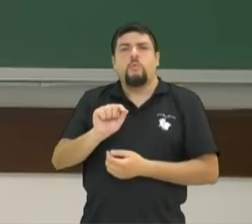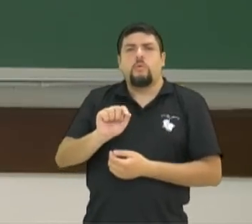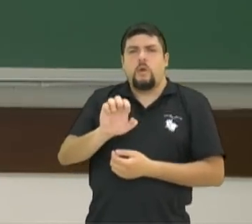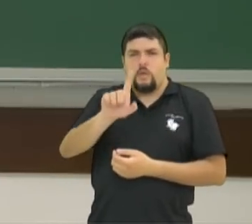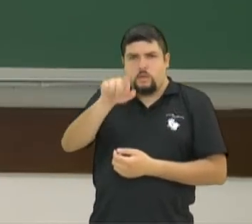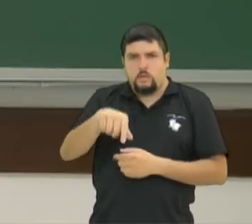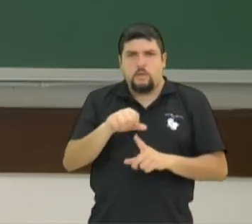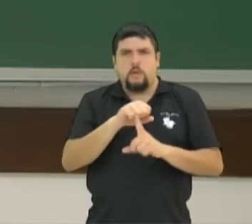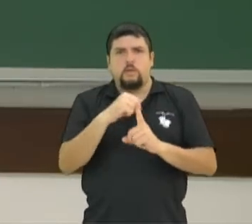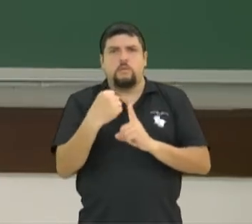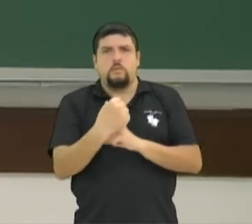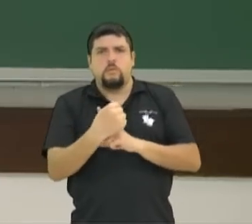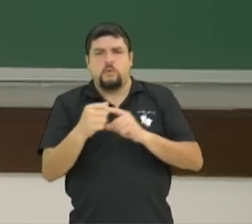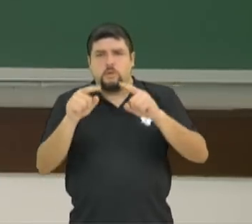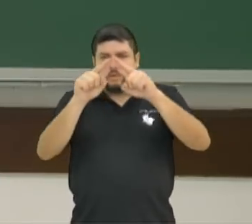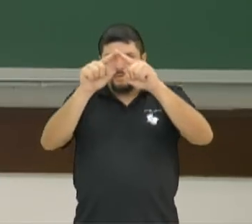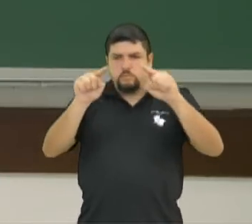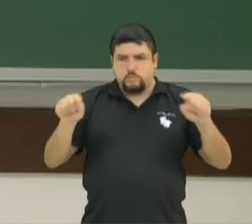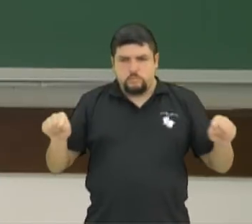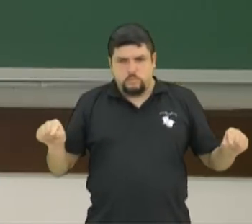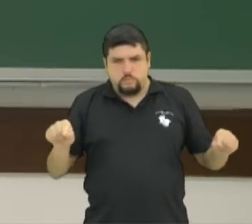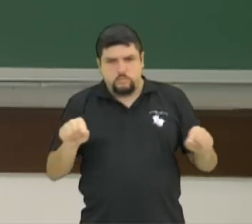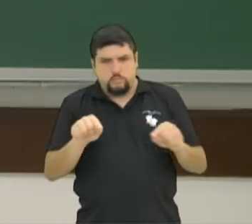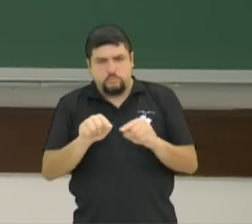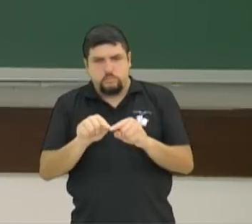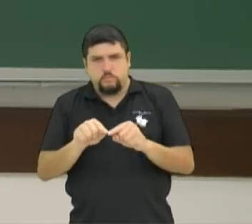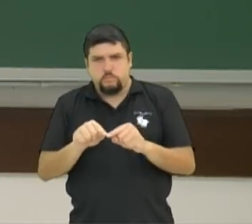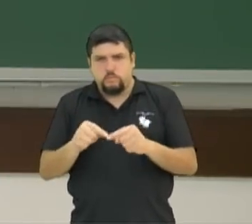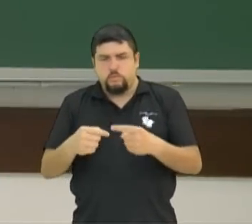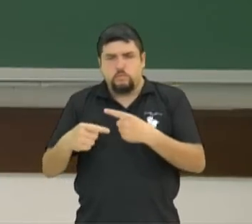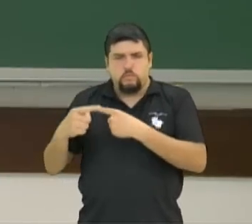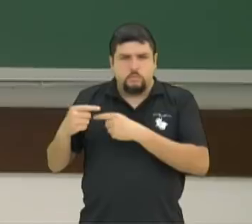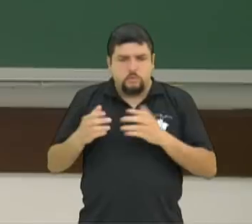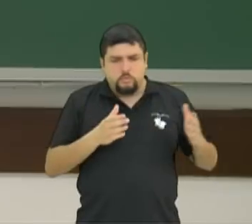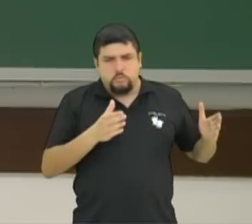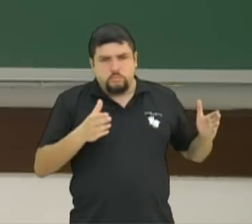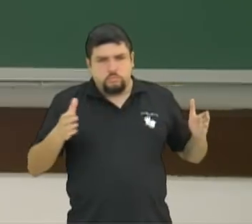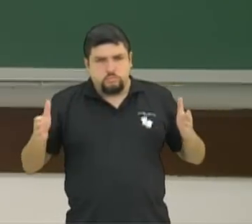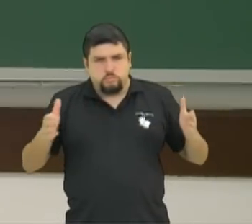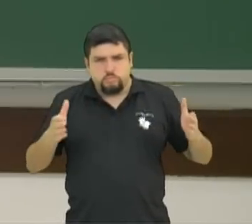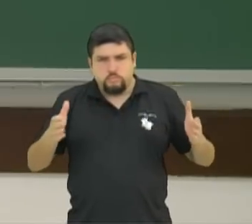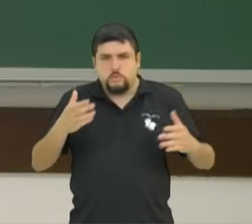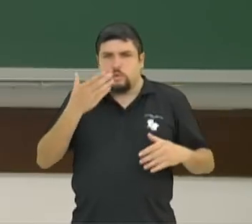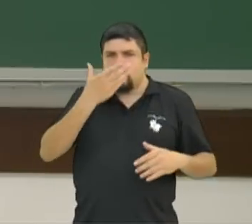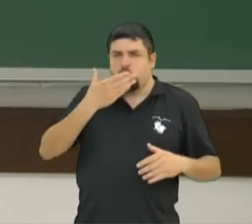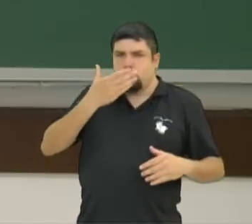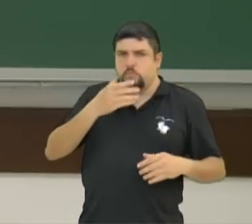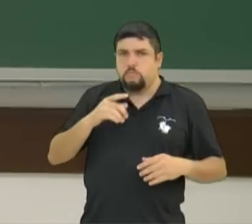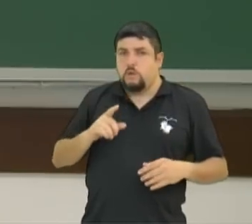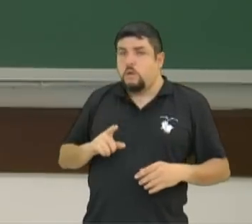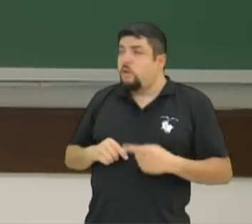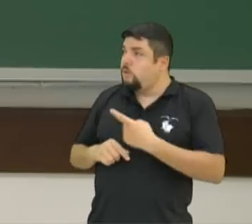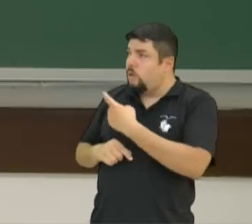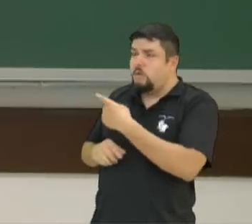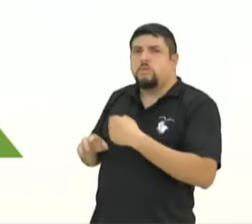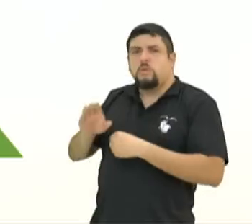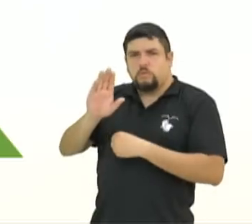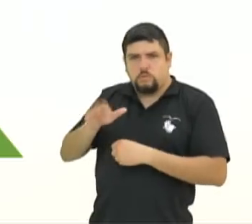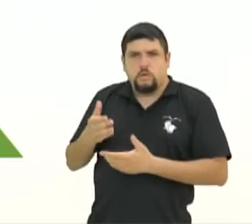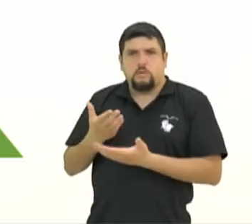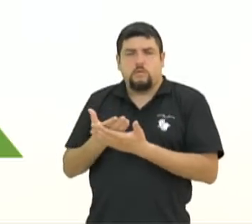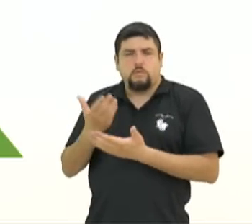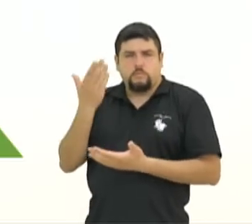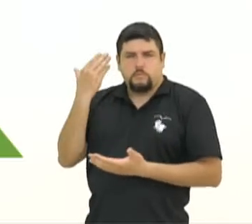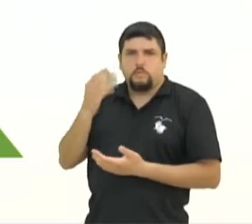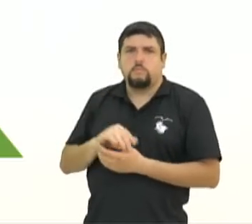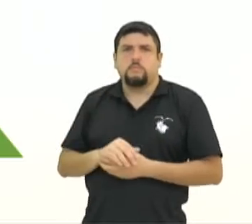colonial, da época do açúcar. Vocês viram essa pirâmide também na aula passada, Então, só para que a gente possa retomar aqui, quem que está